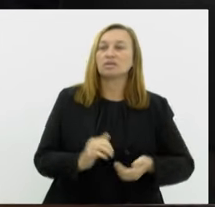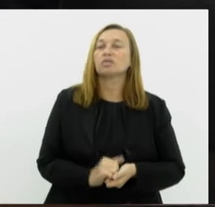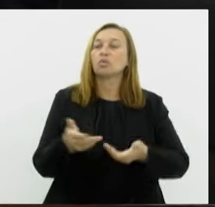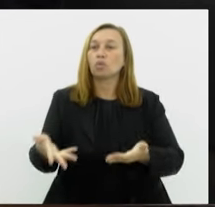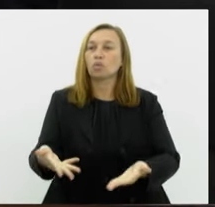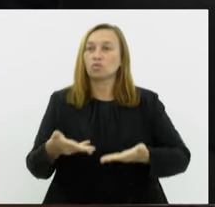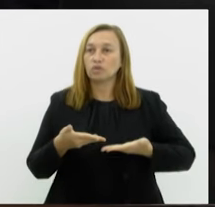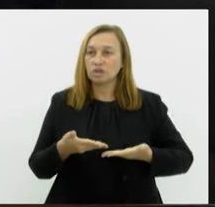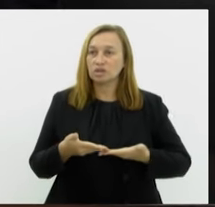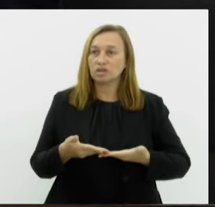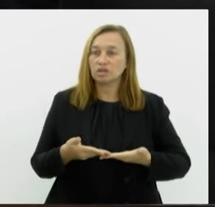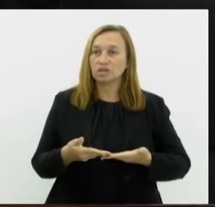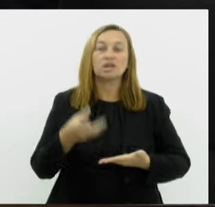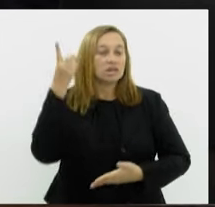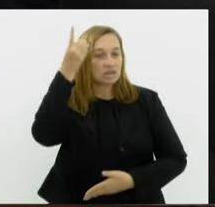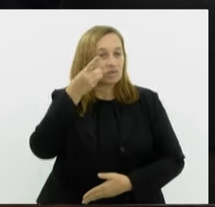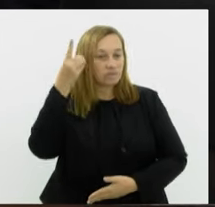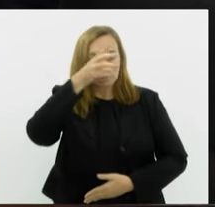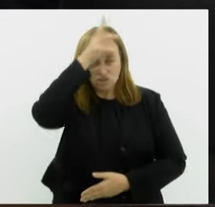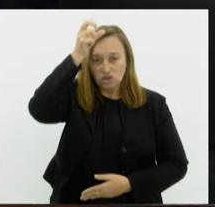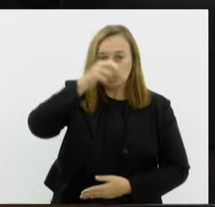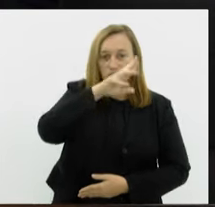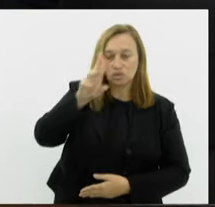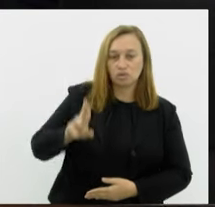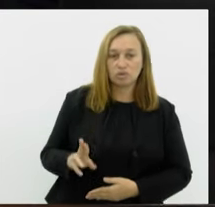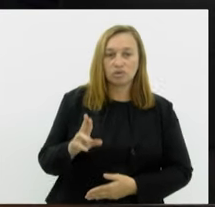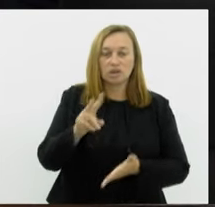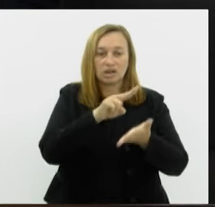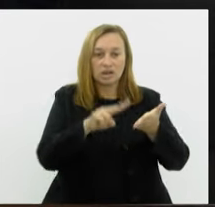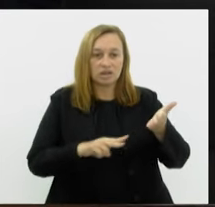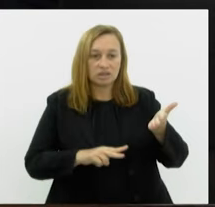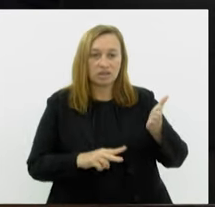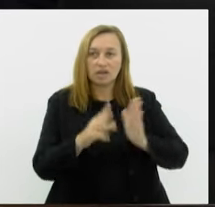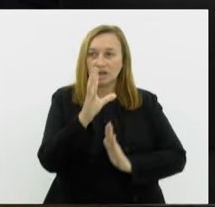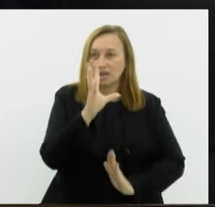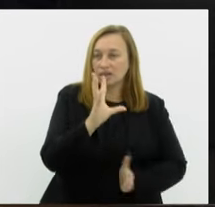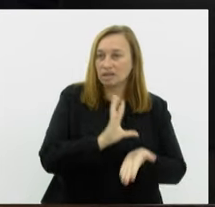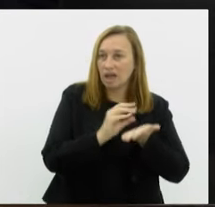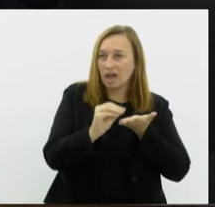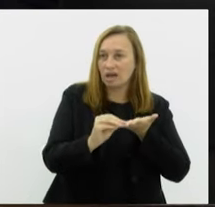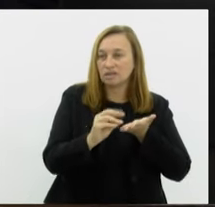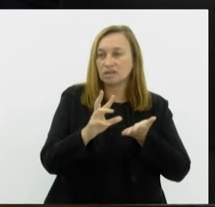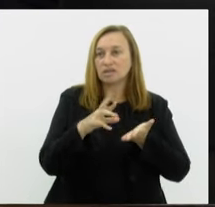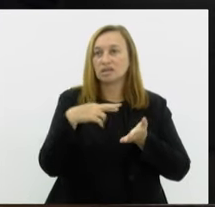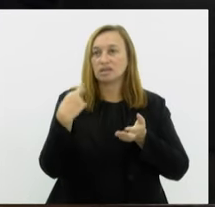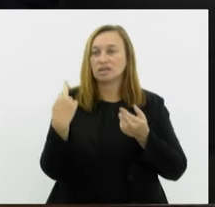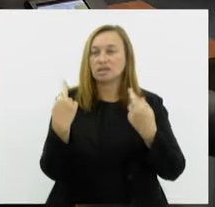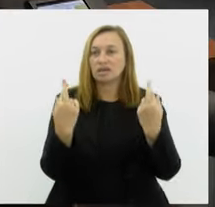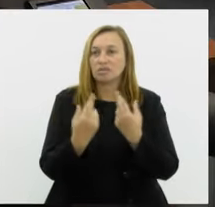convida a senhora deputada Tia Ju para fazer a leitura da ata da sessão anterior.